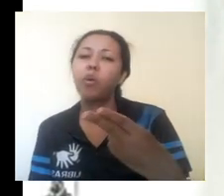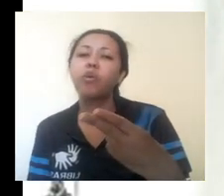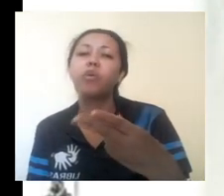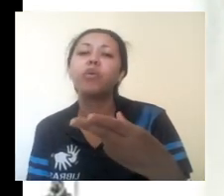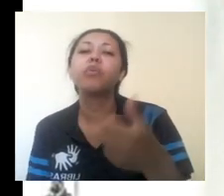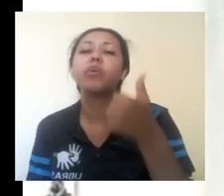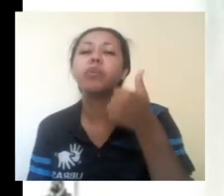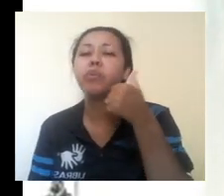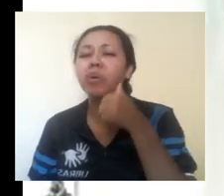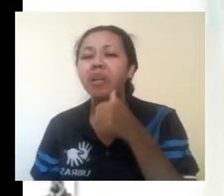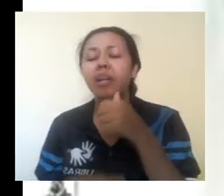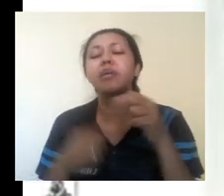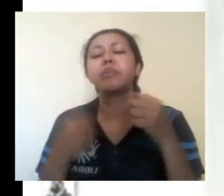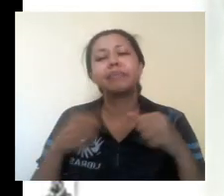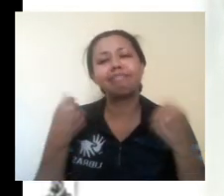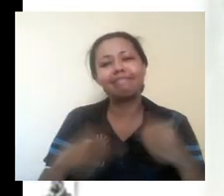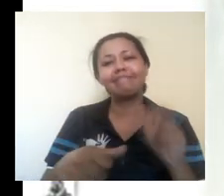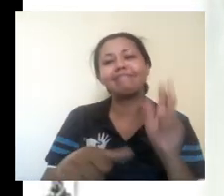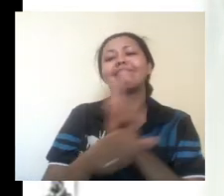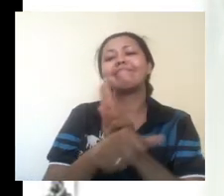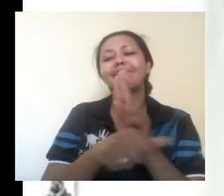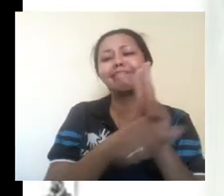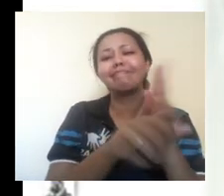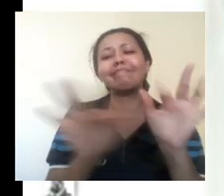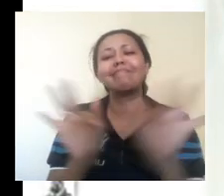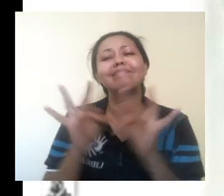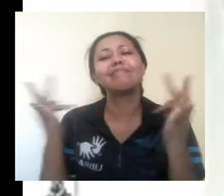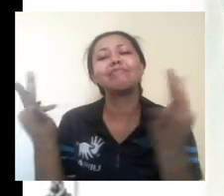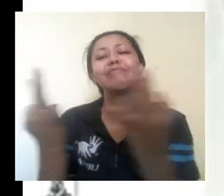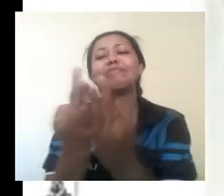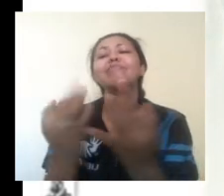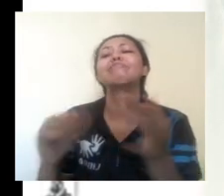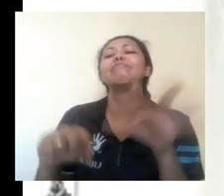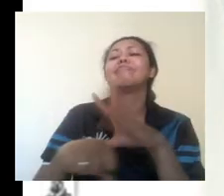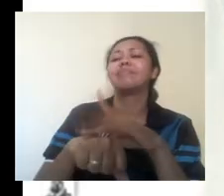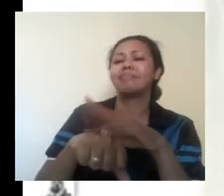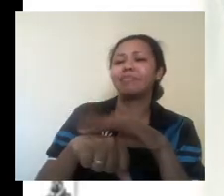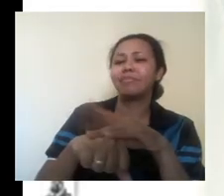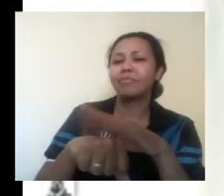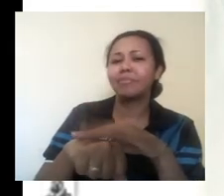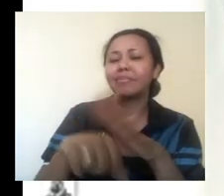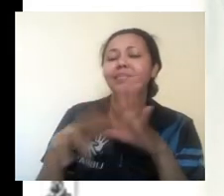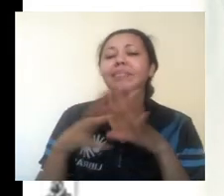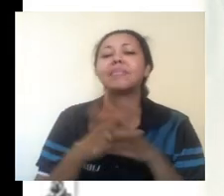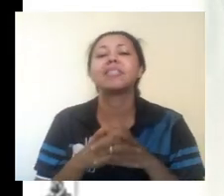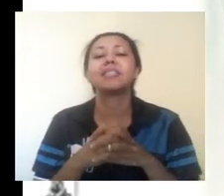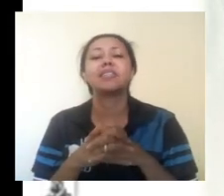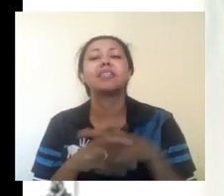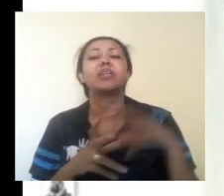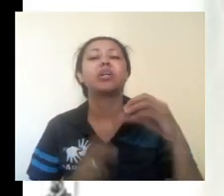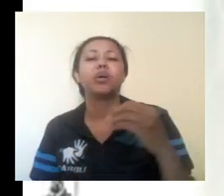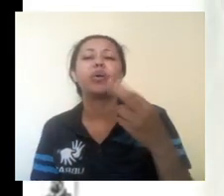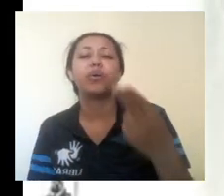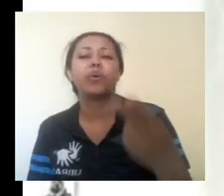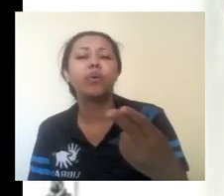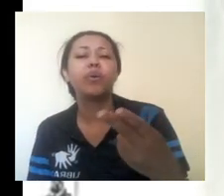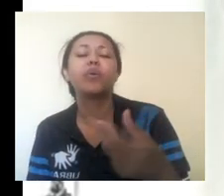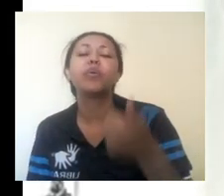próprias doenças. Quer você tenha que aprender a conviver com a ausência de um companheiro de vida ou com os seus